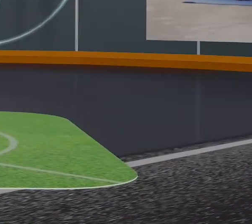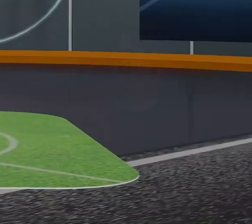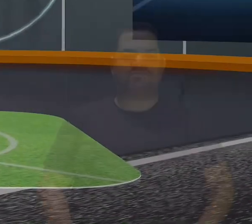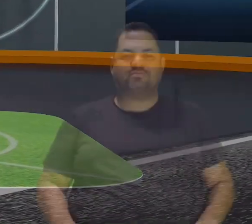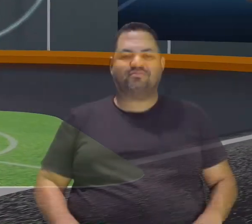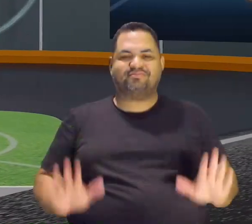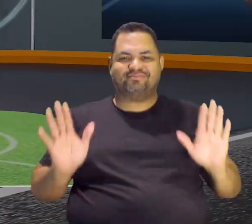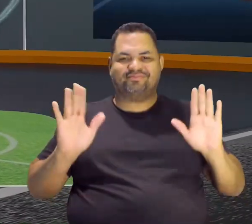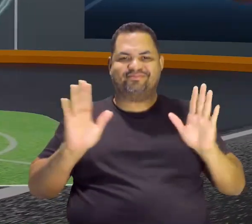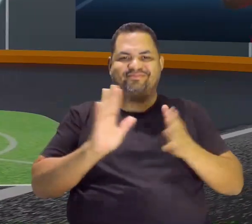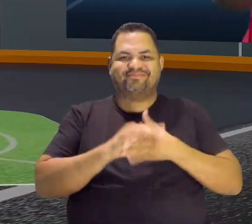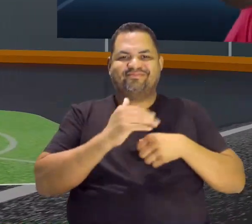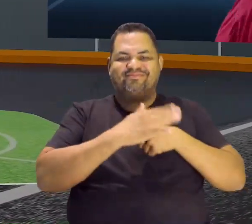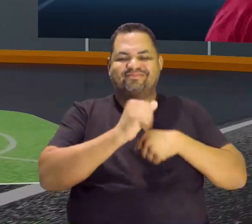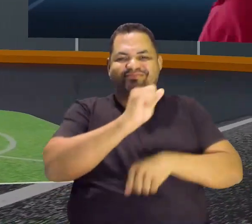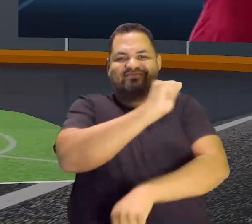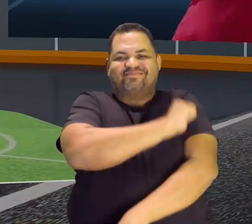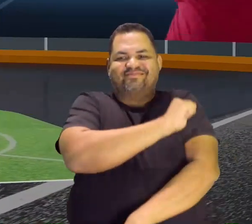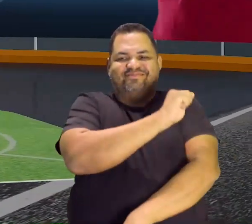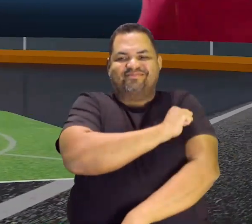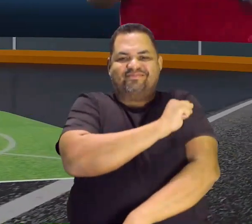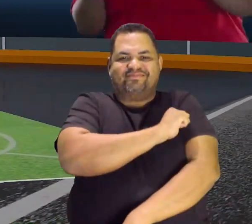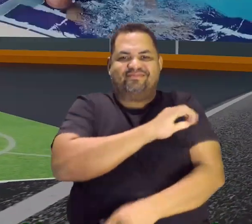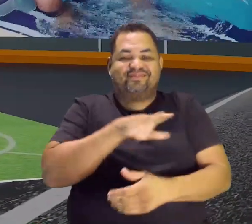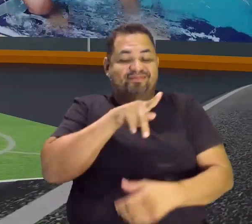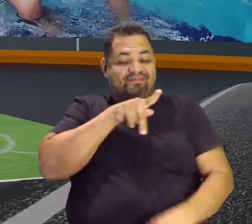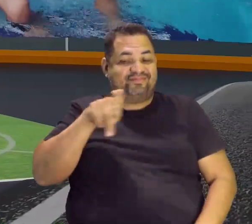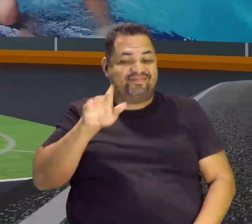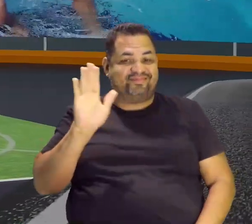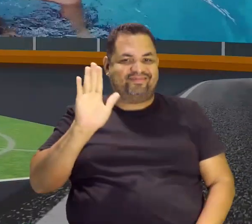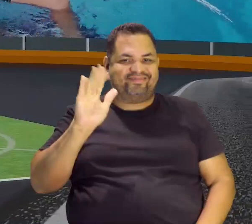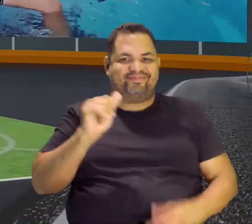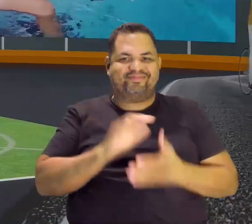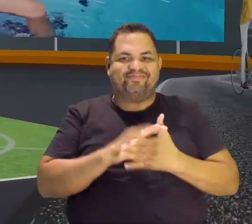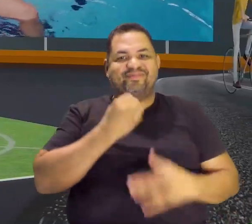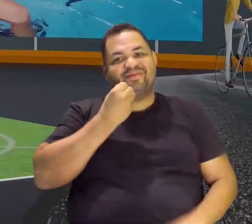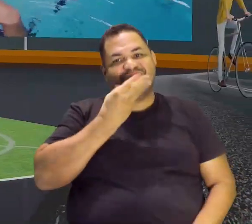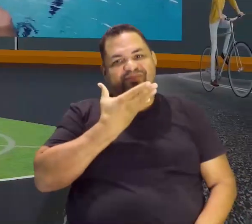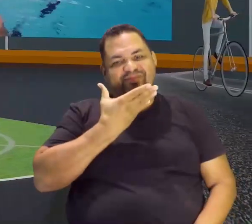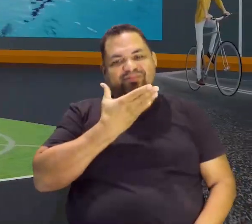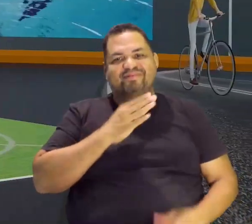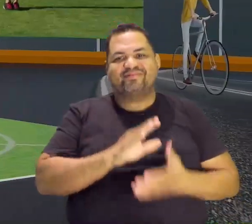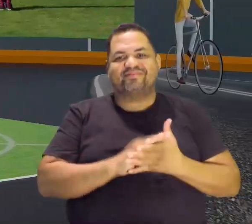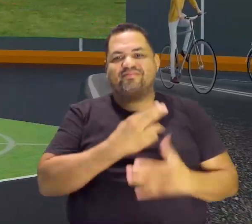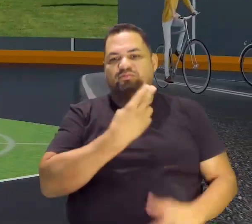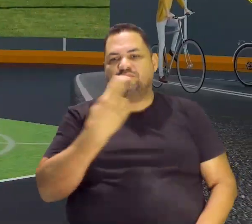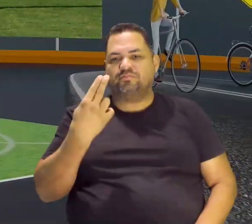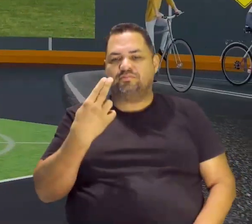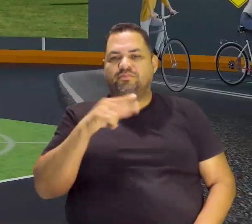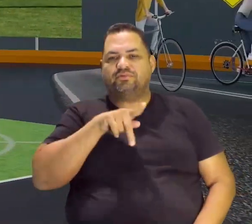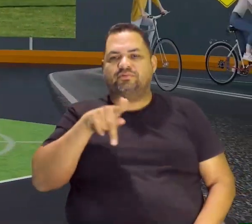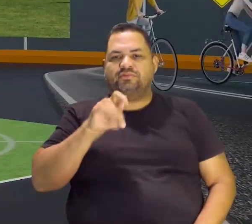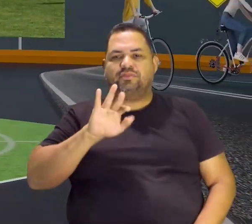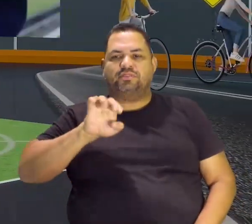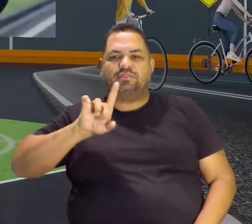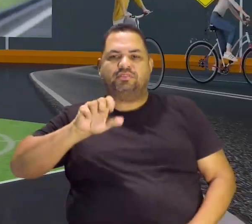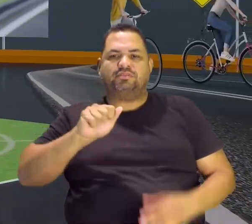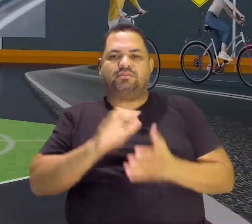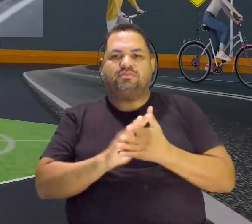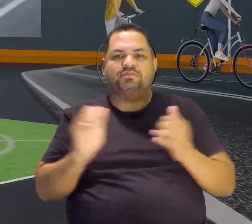Olá, caríssimos estudantes! Olá, prof! Tudo bem? Professora Iris aqui em mais uma aula aí